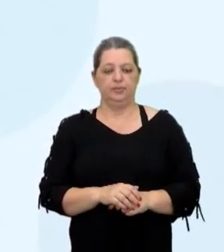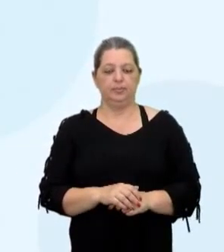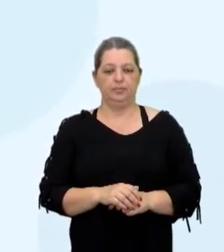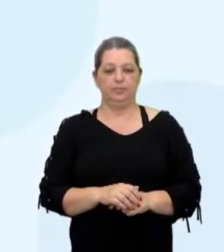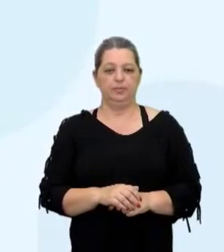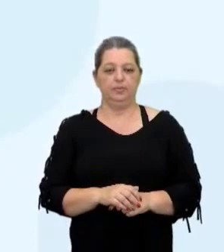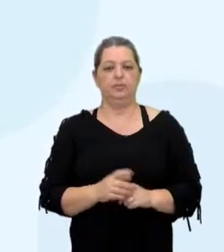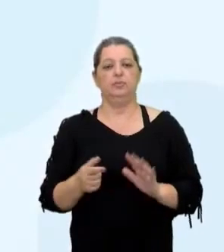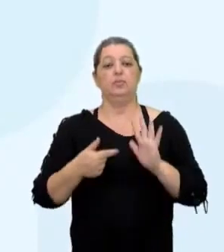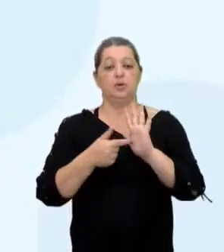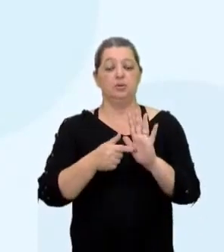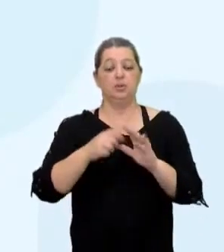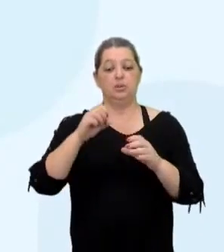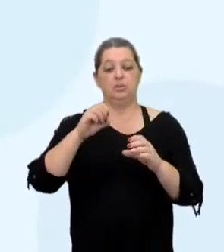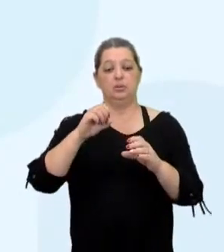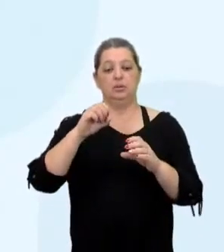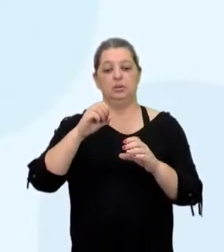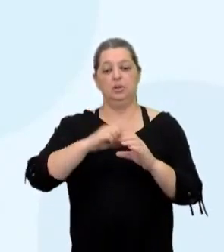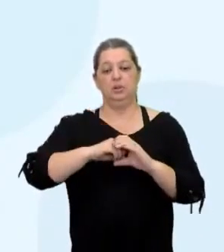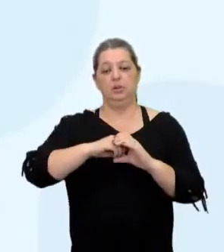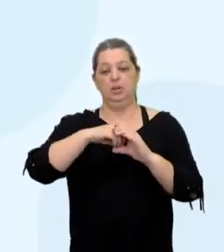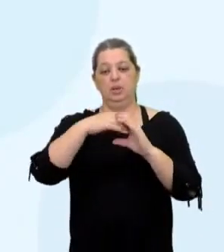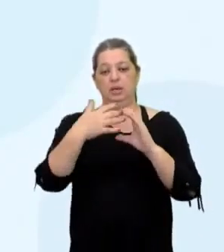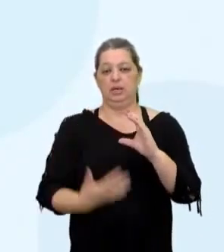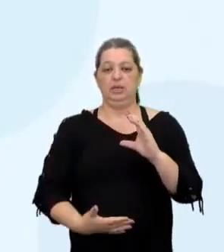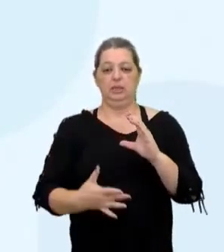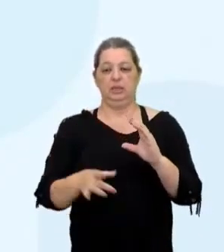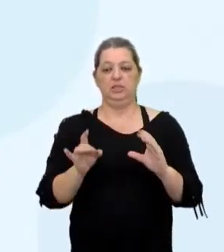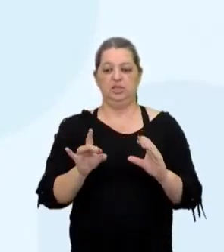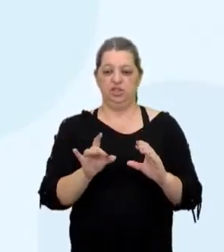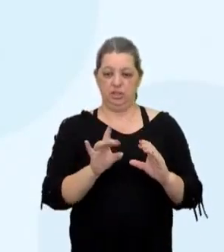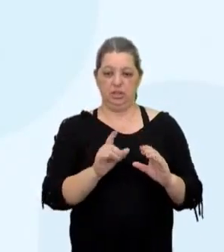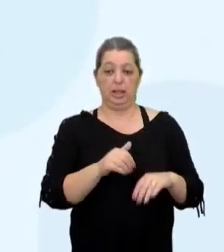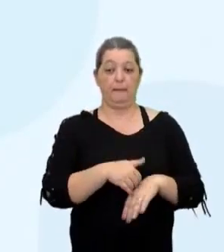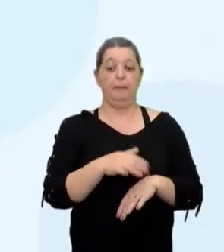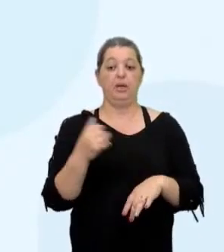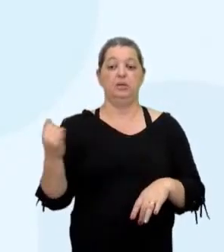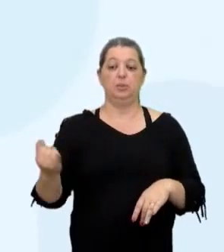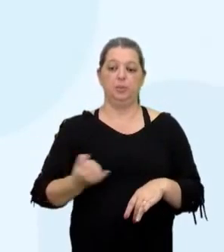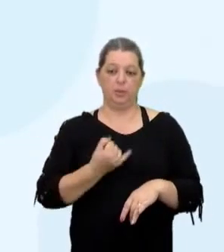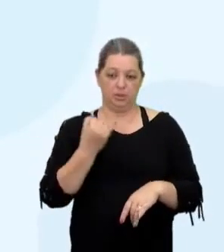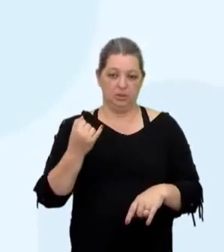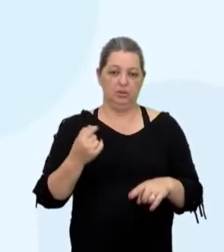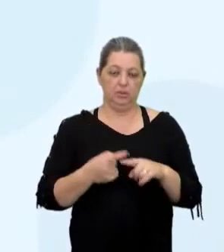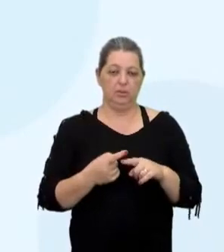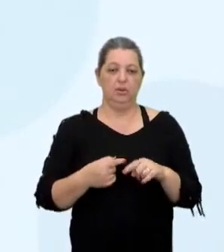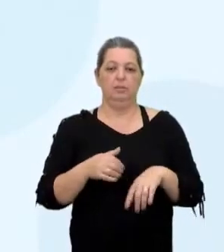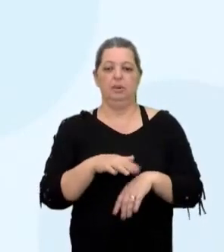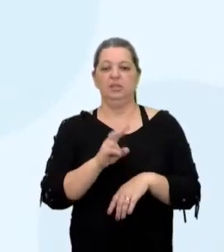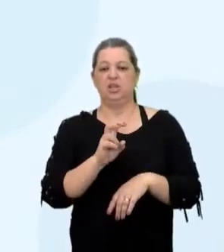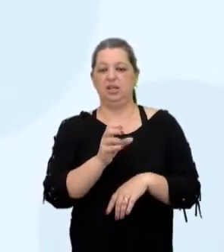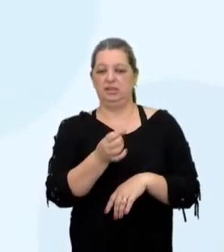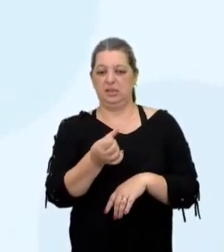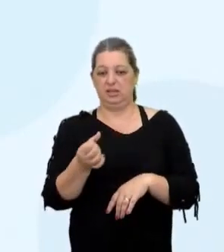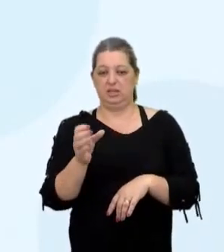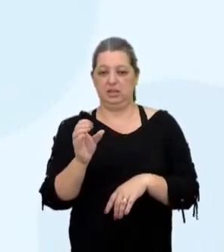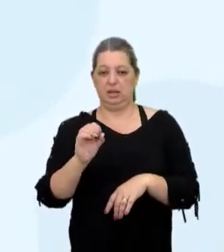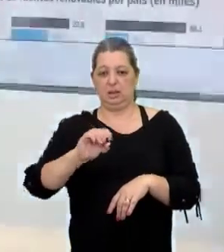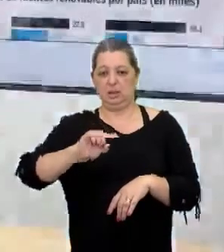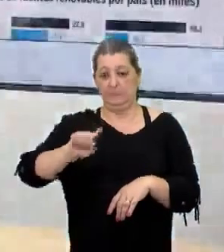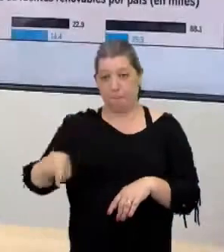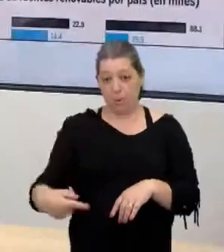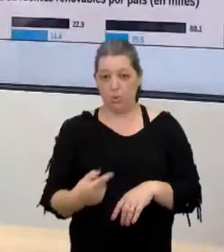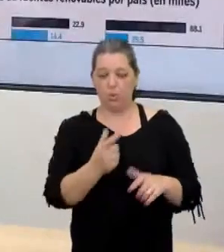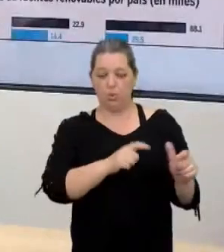as características de cada um, né, mas é importante retratar aí, são mais de 560 mil postos de trabalhos,